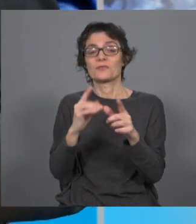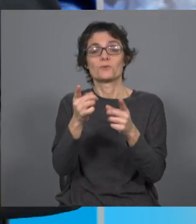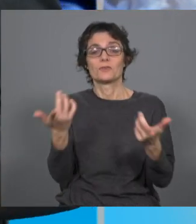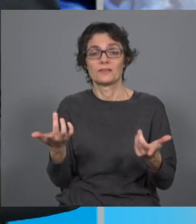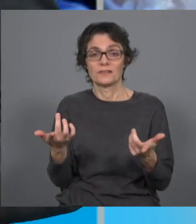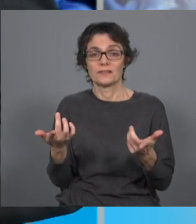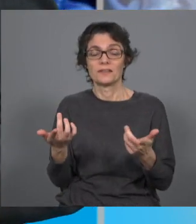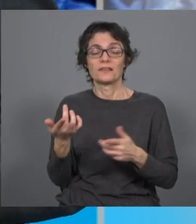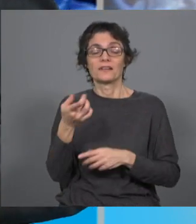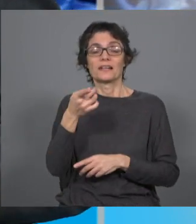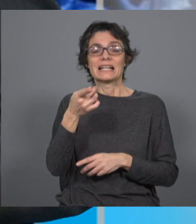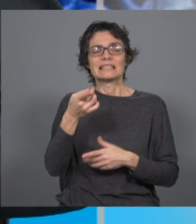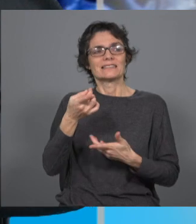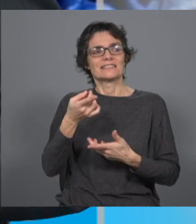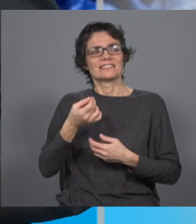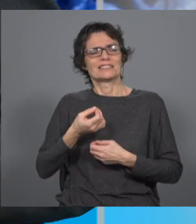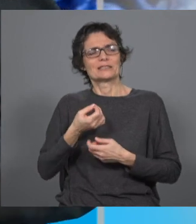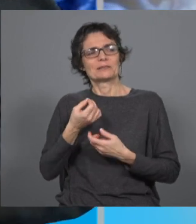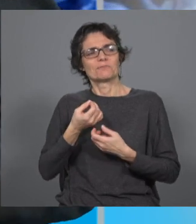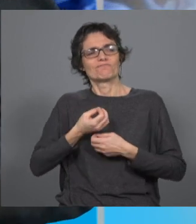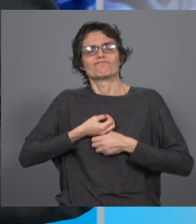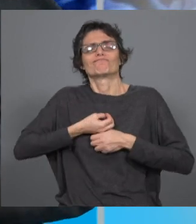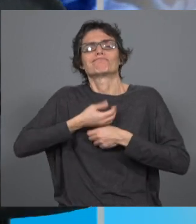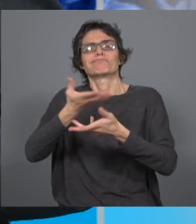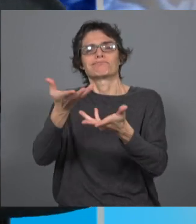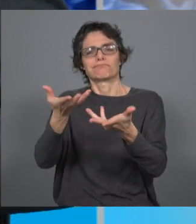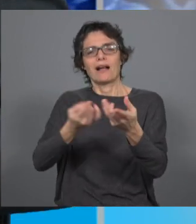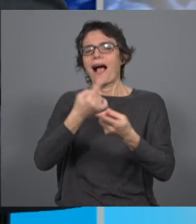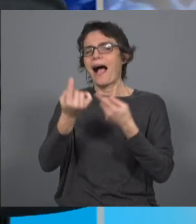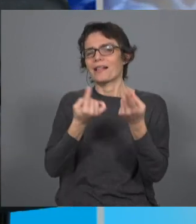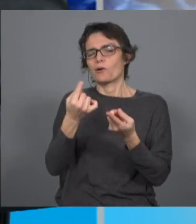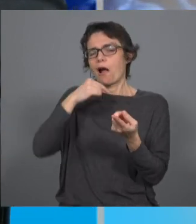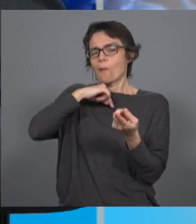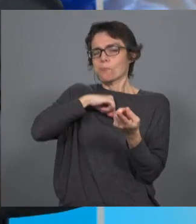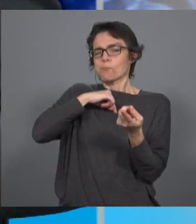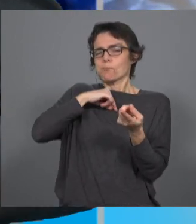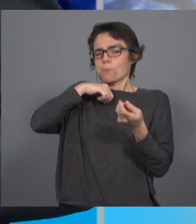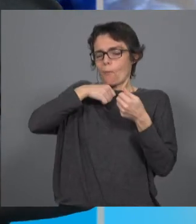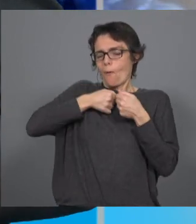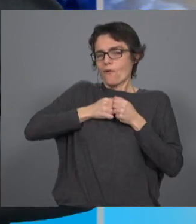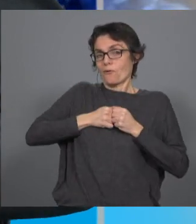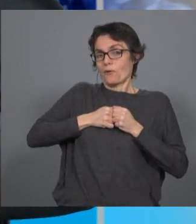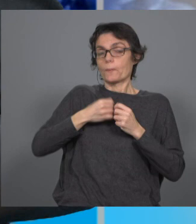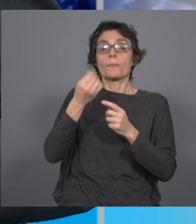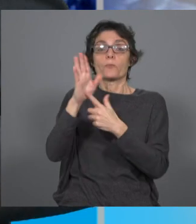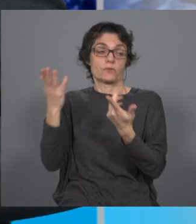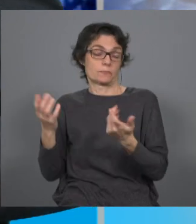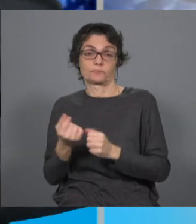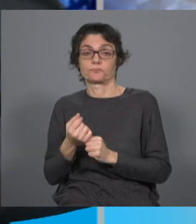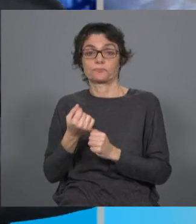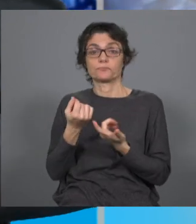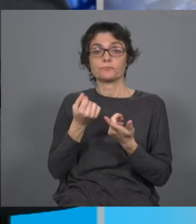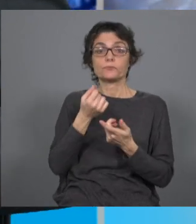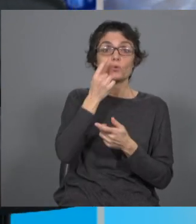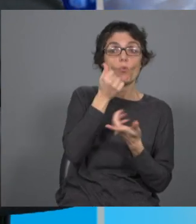manifestem dimensões de si que de outra forma não manifestariam. Todos nós temos um lado, os homens têm um lado feminino, por exemplo, e as mulheres têm um lado